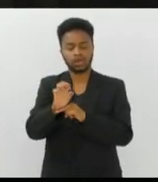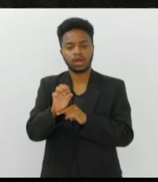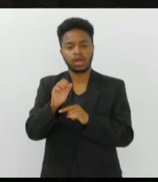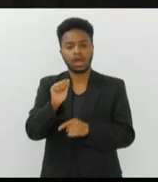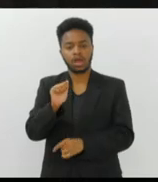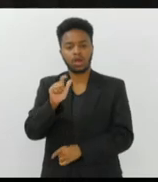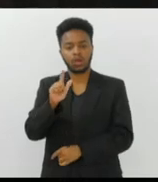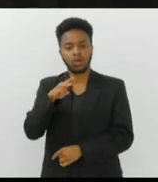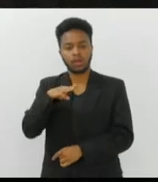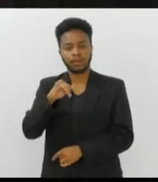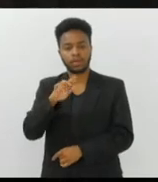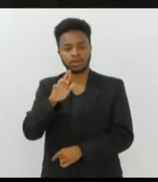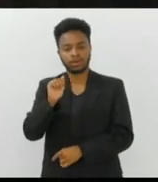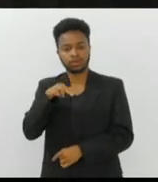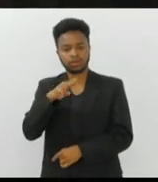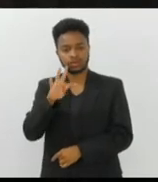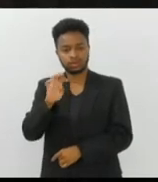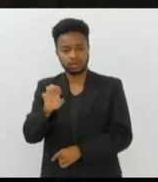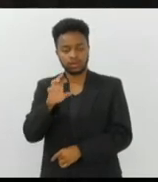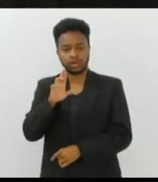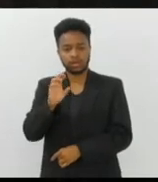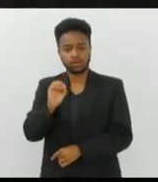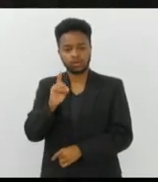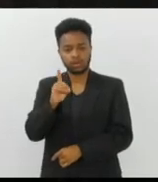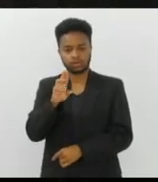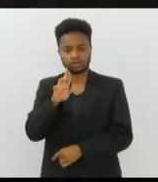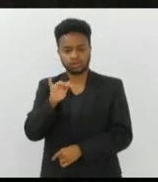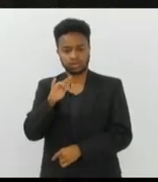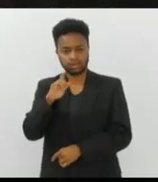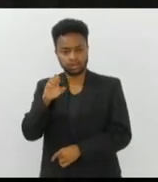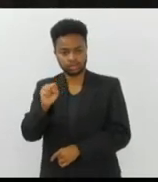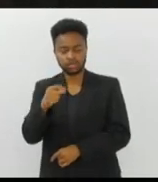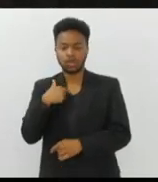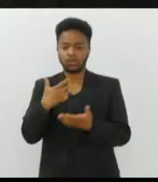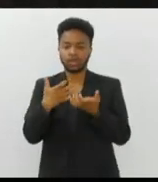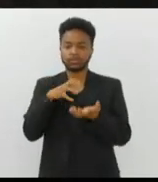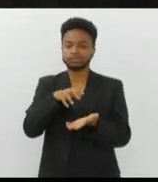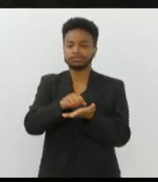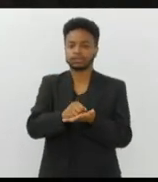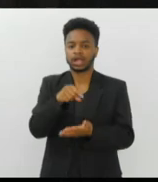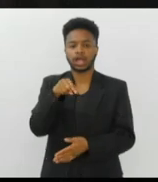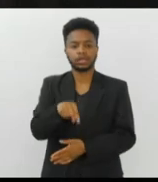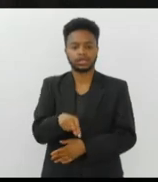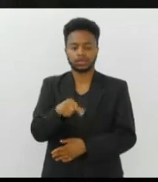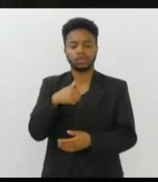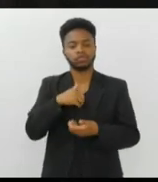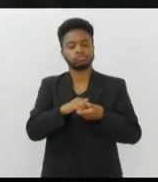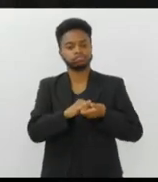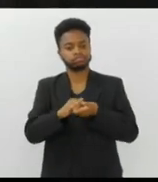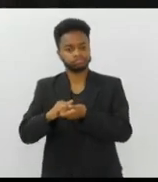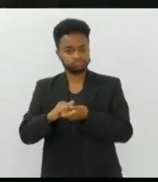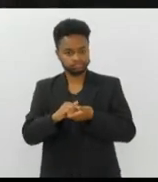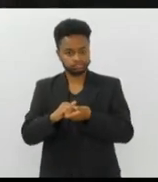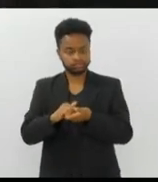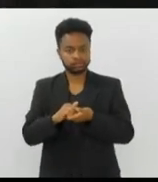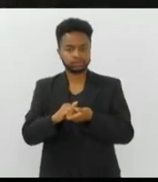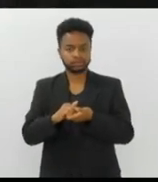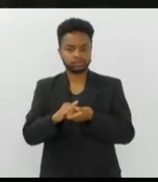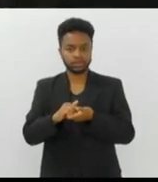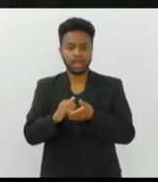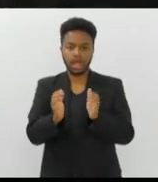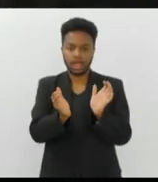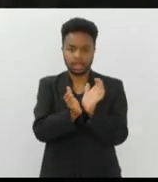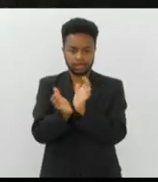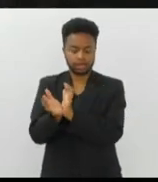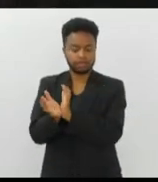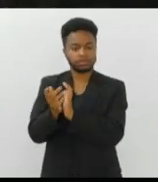Silva. E eu queria aqui, para deixar registrado nos anais da casa, cumprimentar toda a